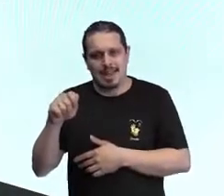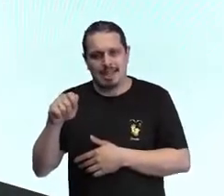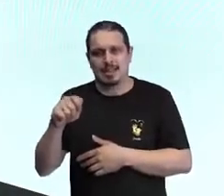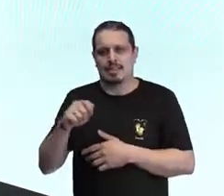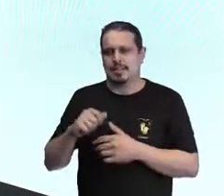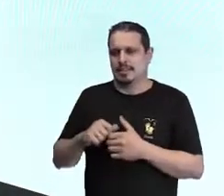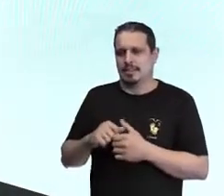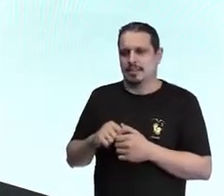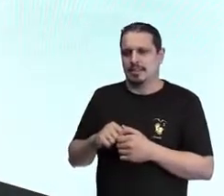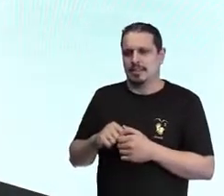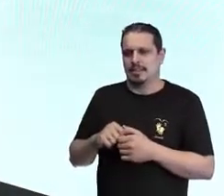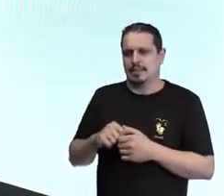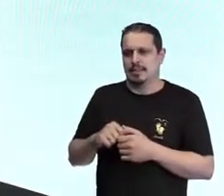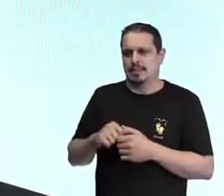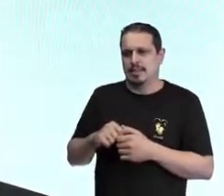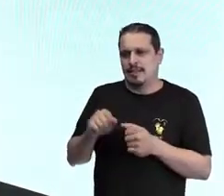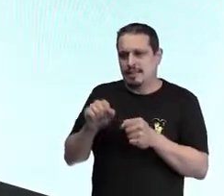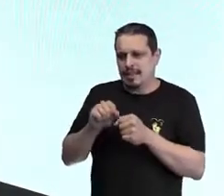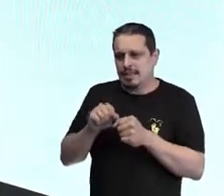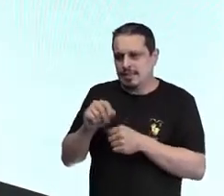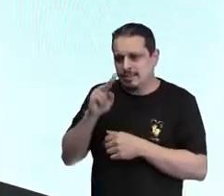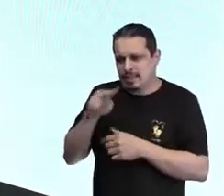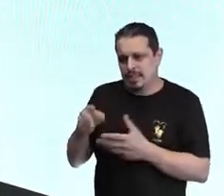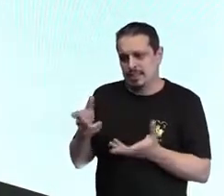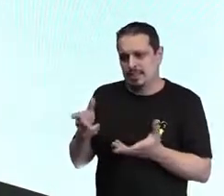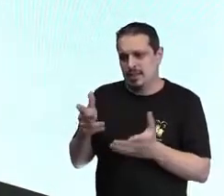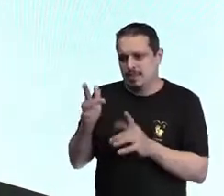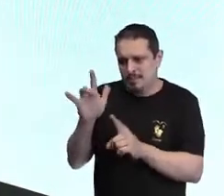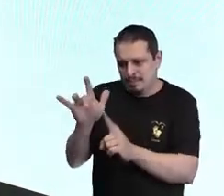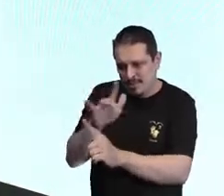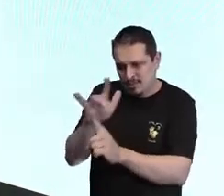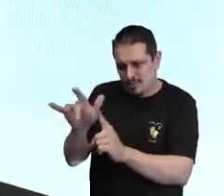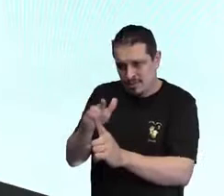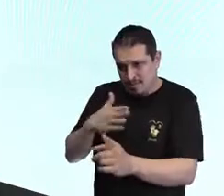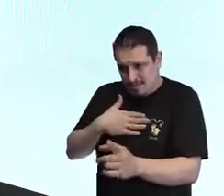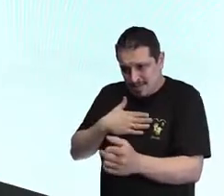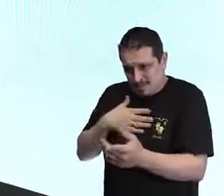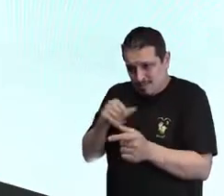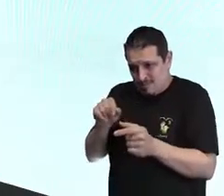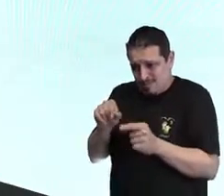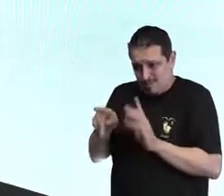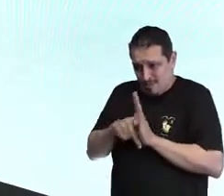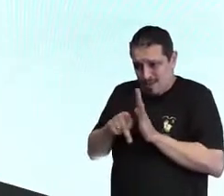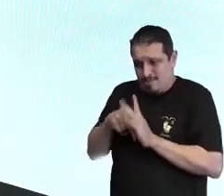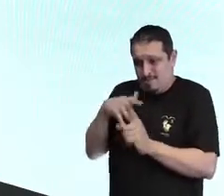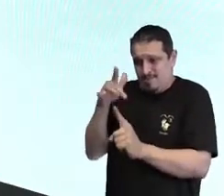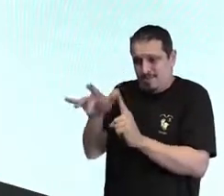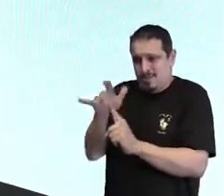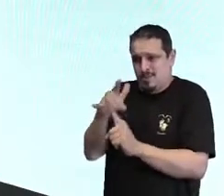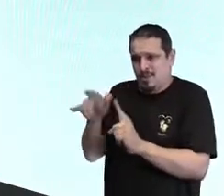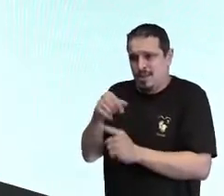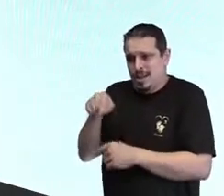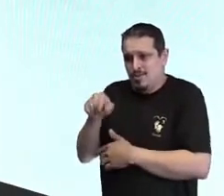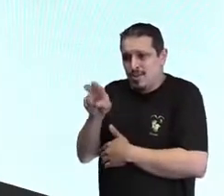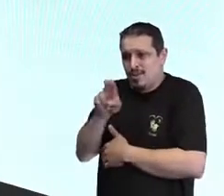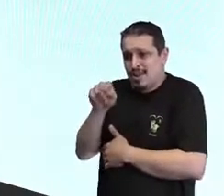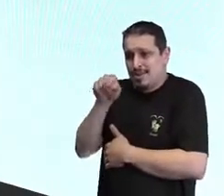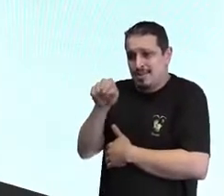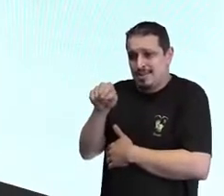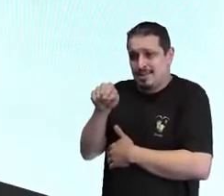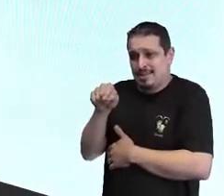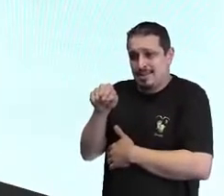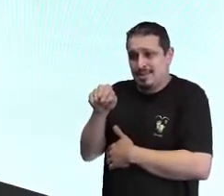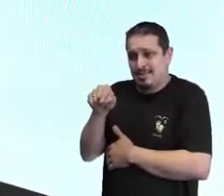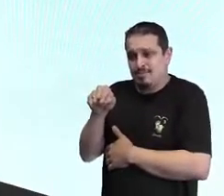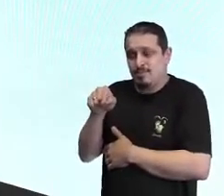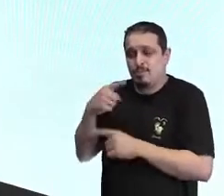como eu era capacitista. Eu era super capacitista, gente, quando eu dei esse nome para o meu blog. Mas vocês querem saber por que que eu não